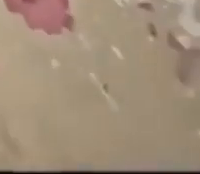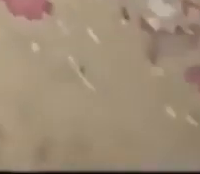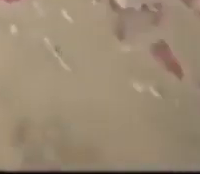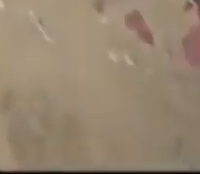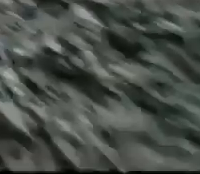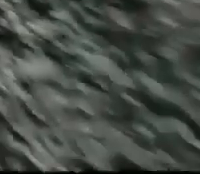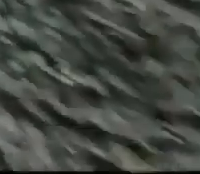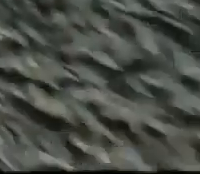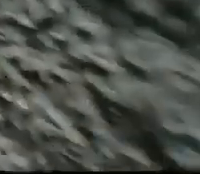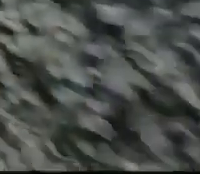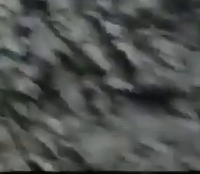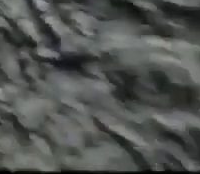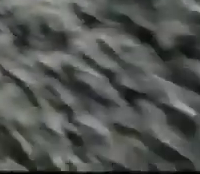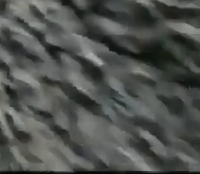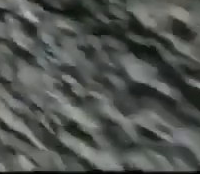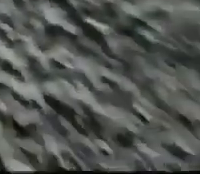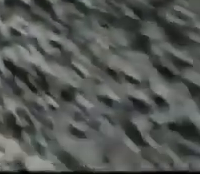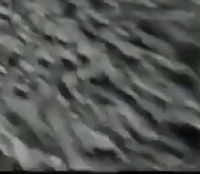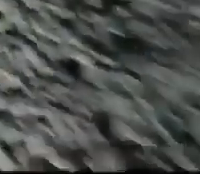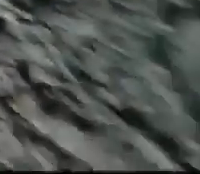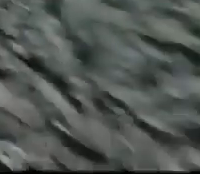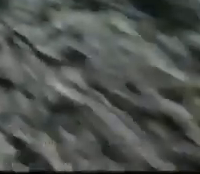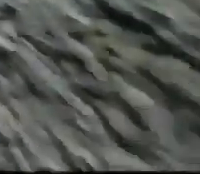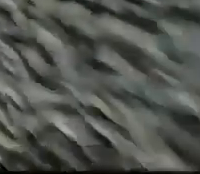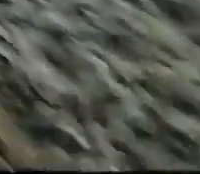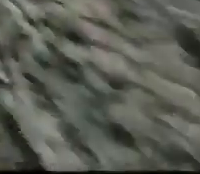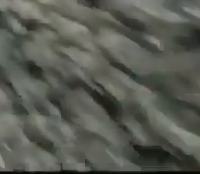vem. Barbaridade.